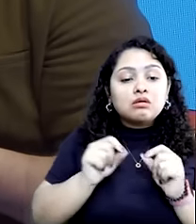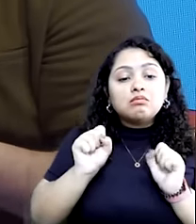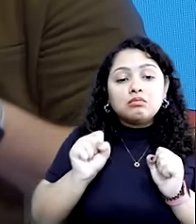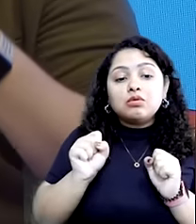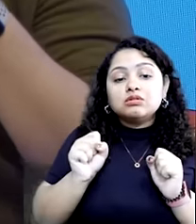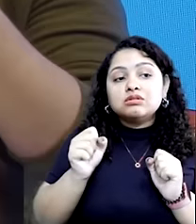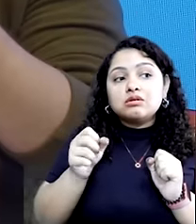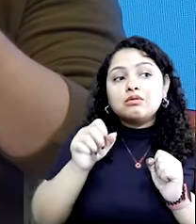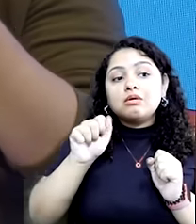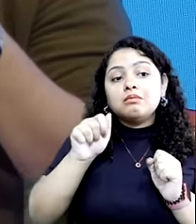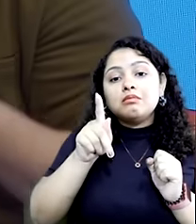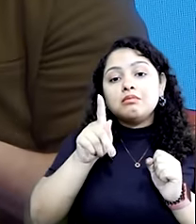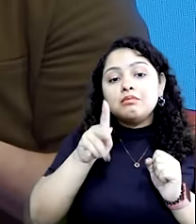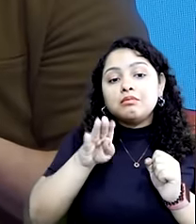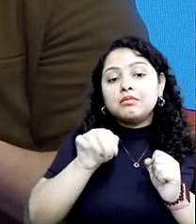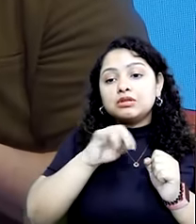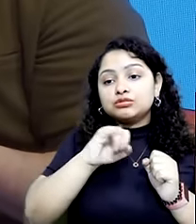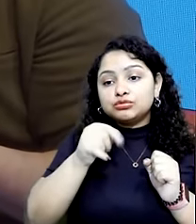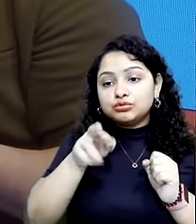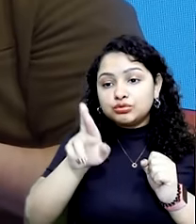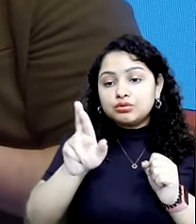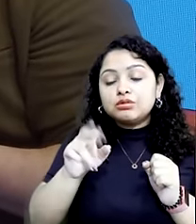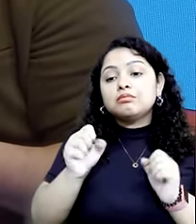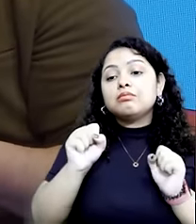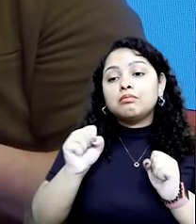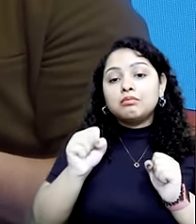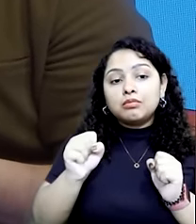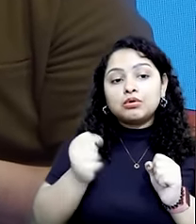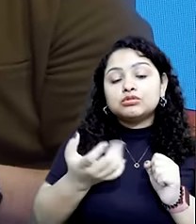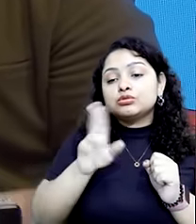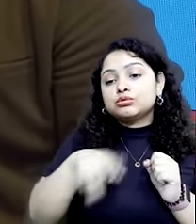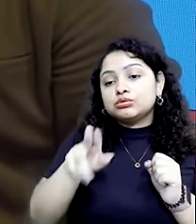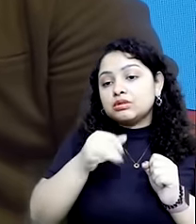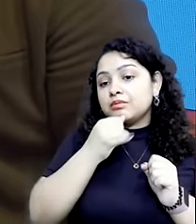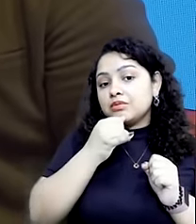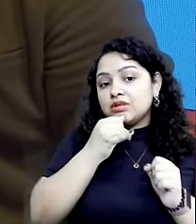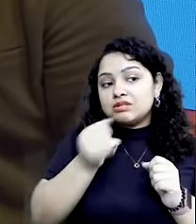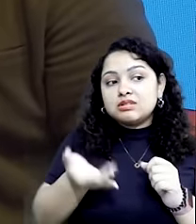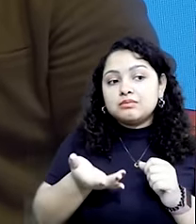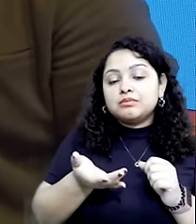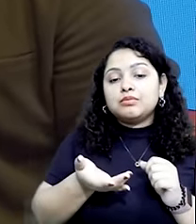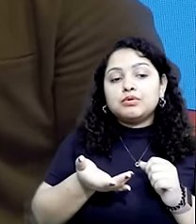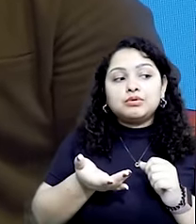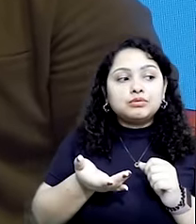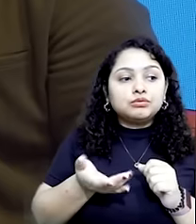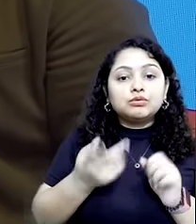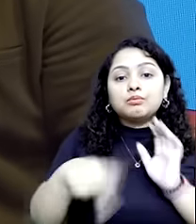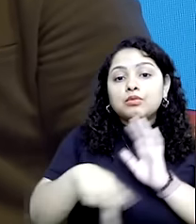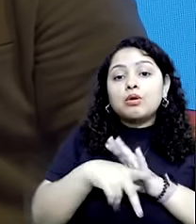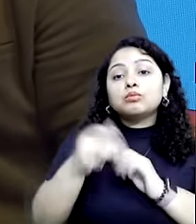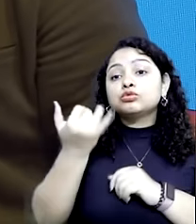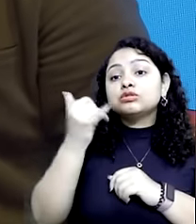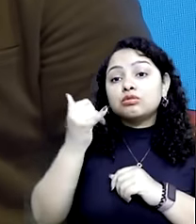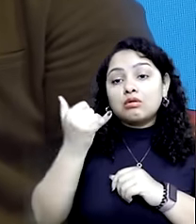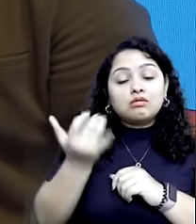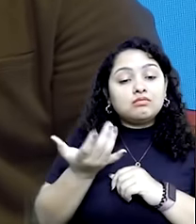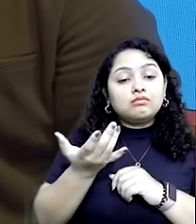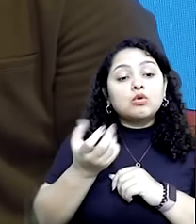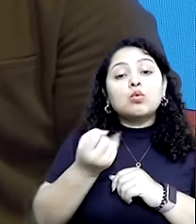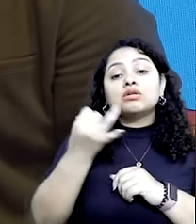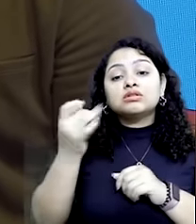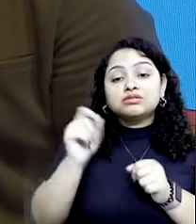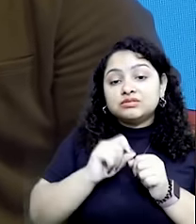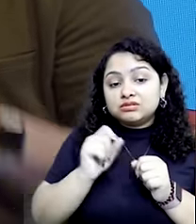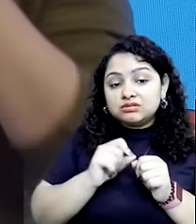aur você pode usar uma lanterna você pode usar por exemplo a a lanterna do próprio celular quantas vezes já fiz